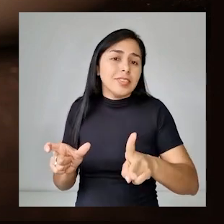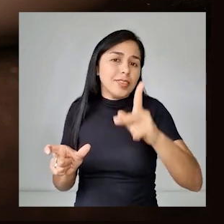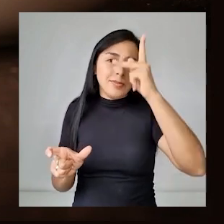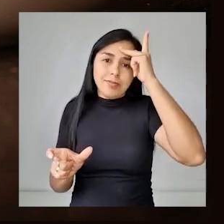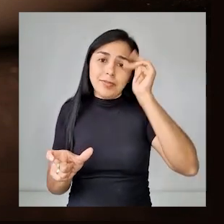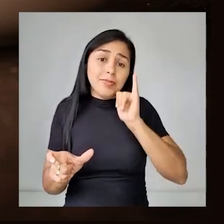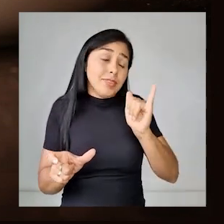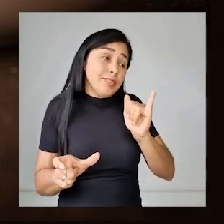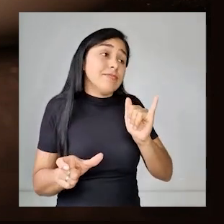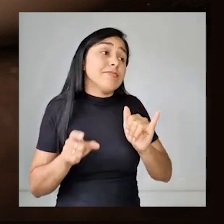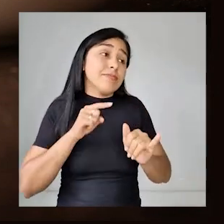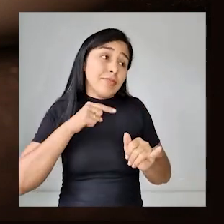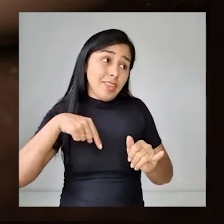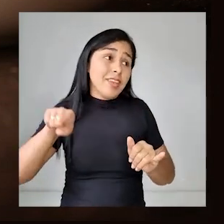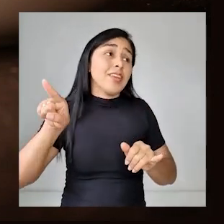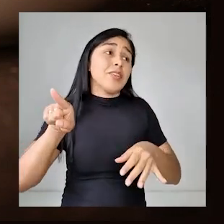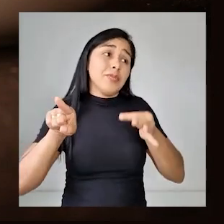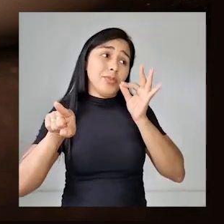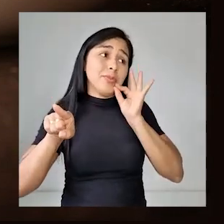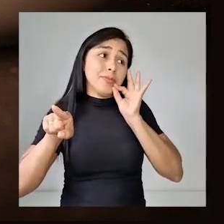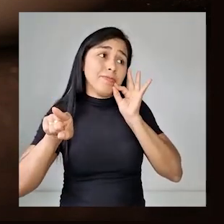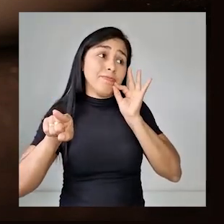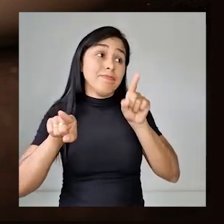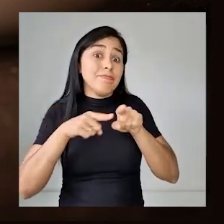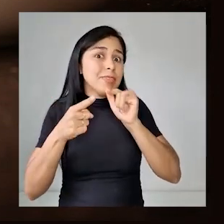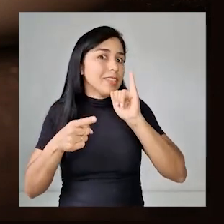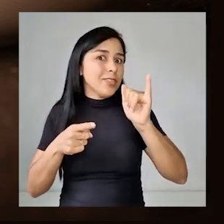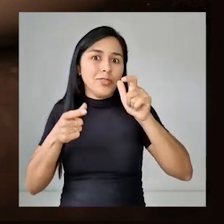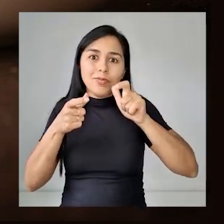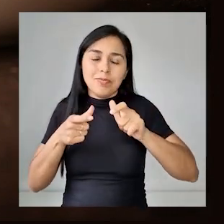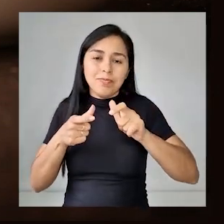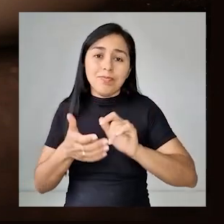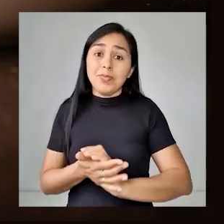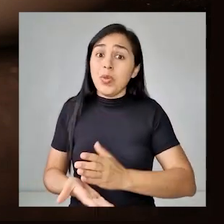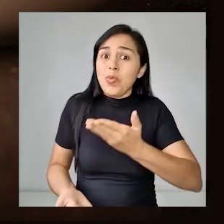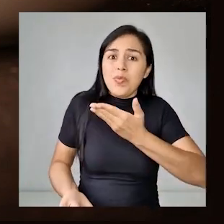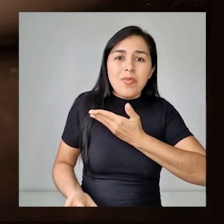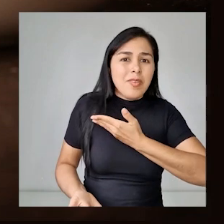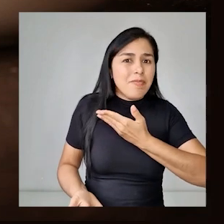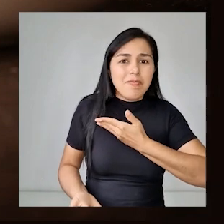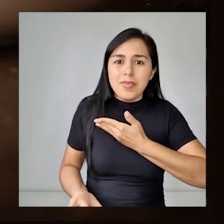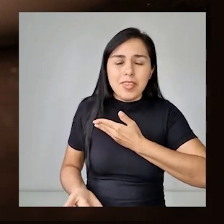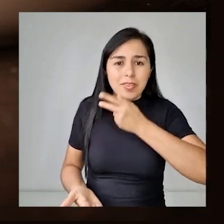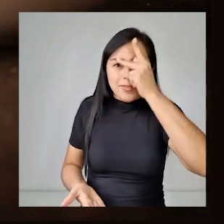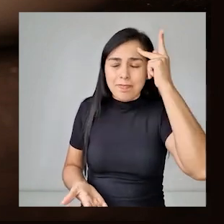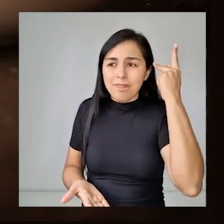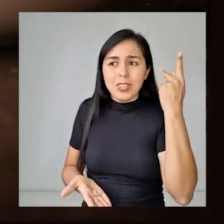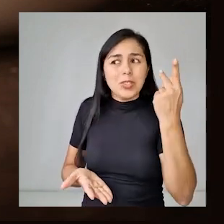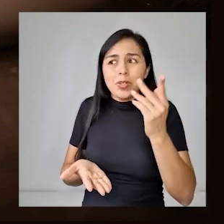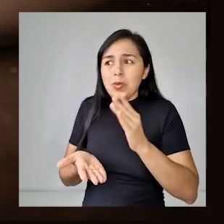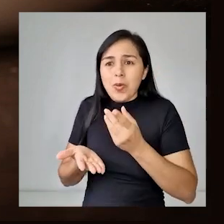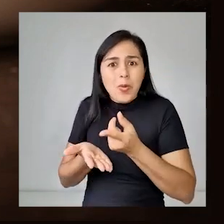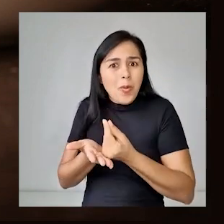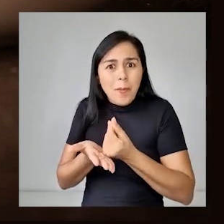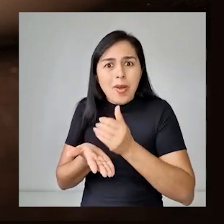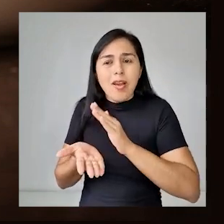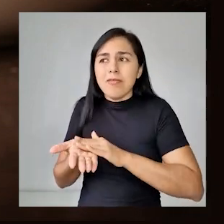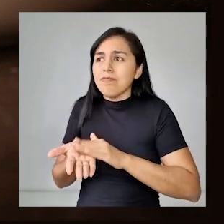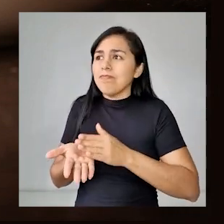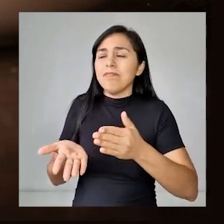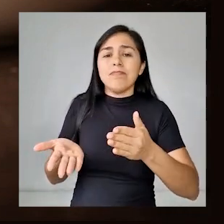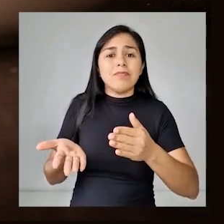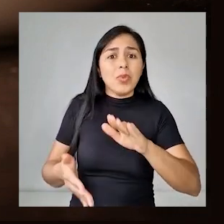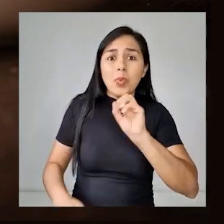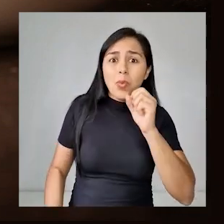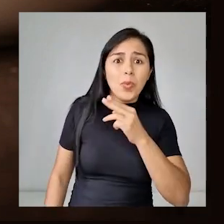sem endereço. Quando vier o amigo, e quando vier o credor, e quando vier o parente, e quando vier a tristeza, e quando a